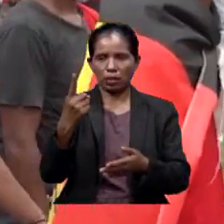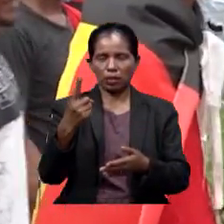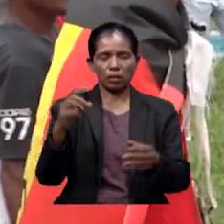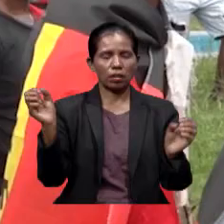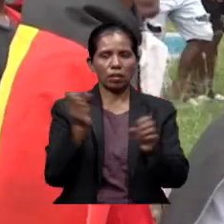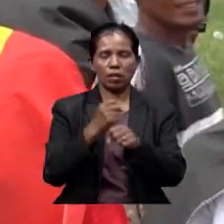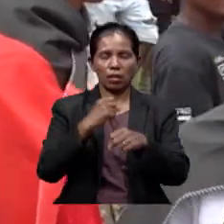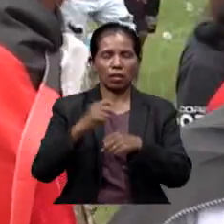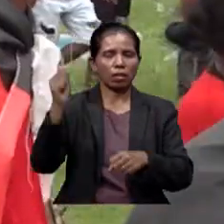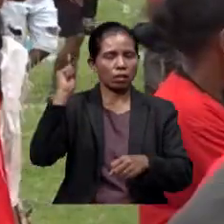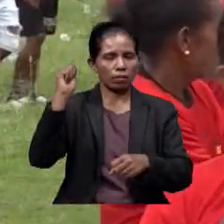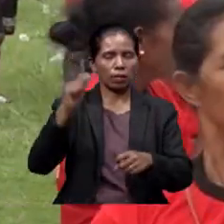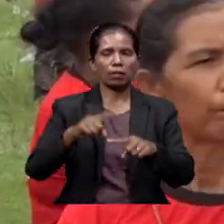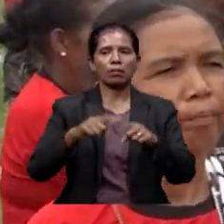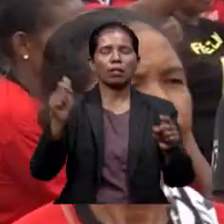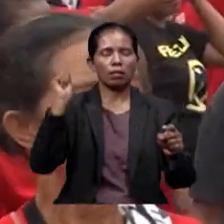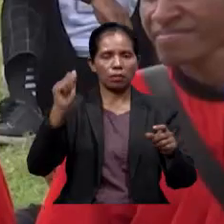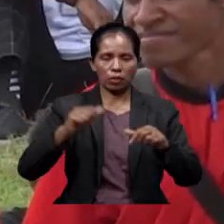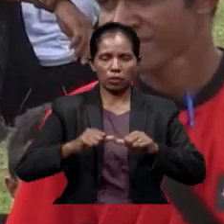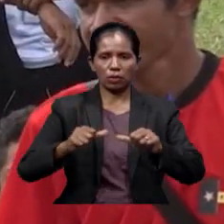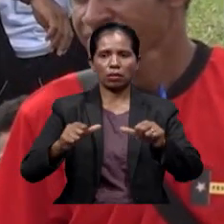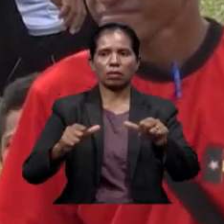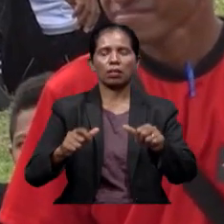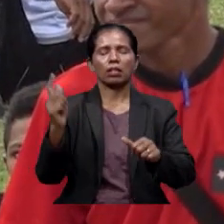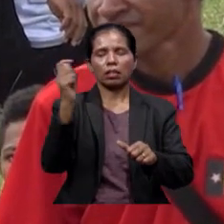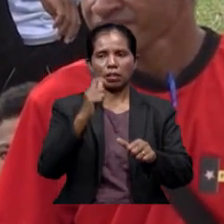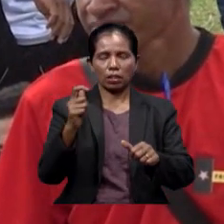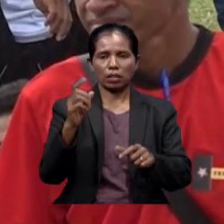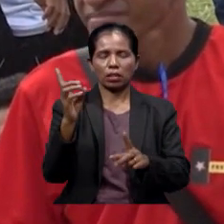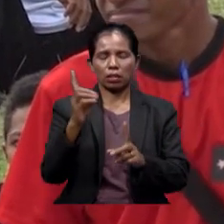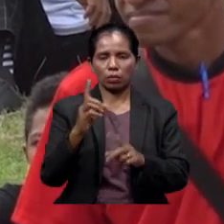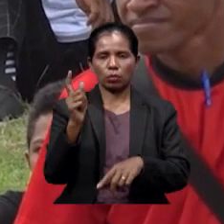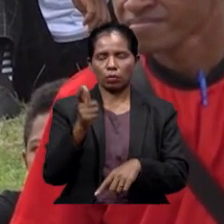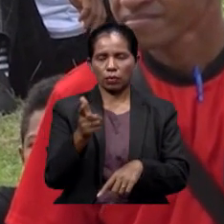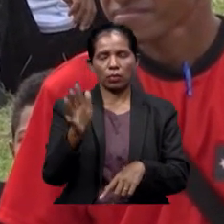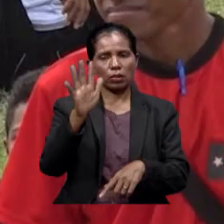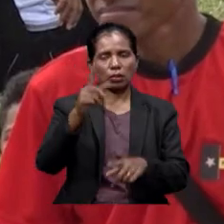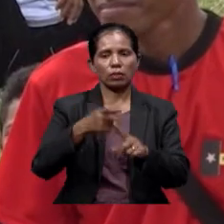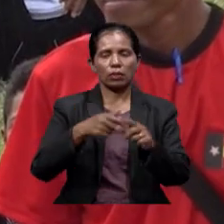halau campanha. Mas be campanha se continua fali e a terça, loron do anulo sin lima fulane,